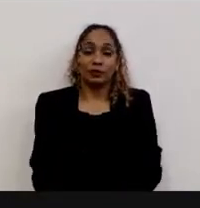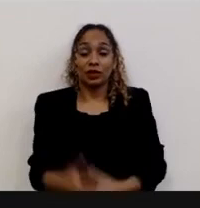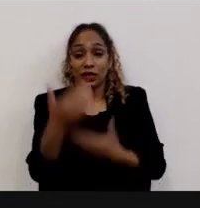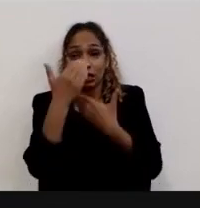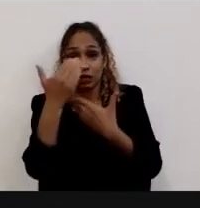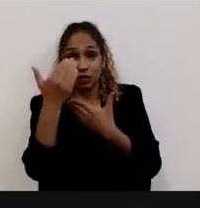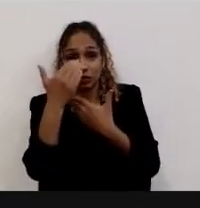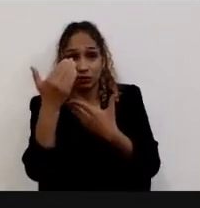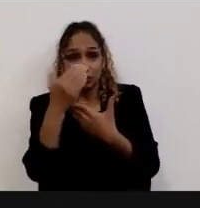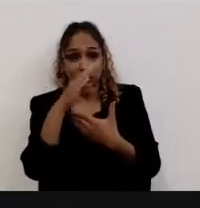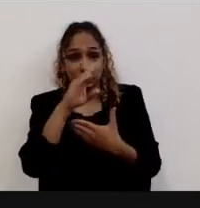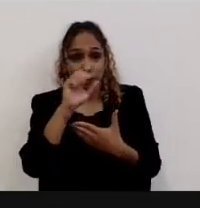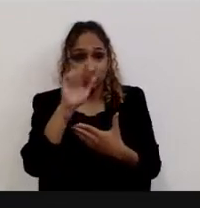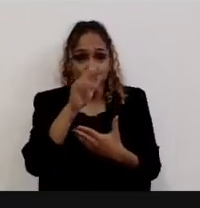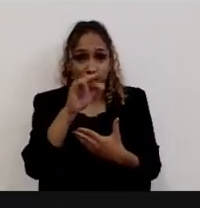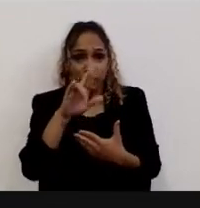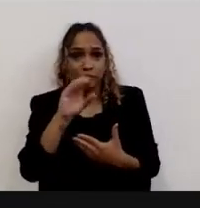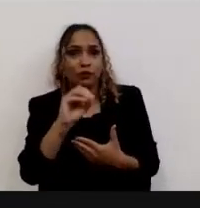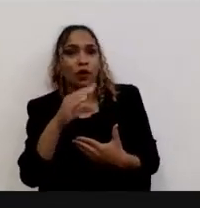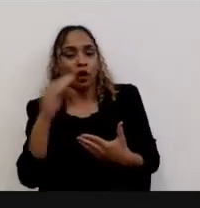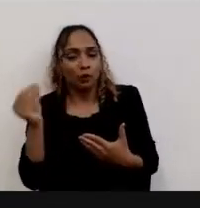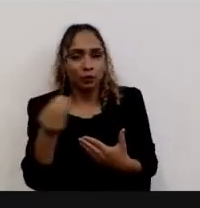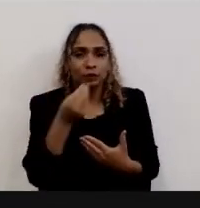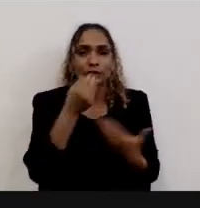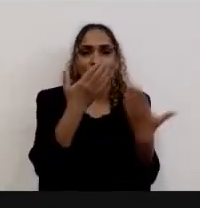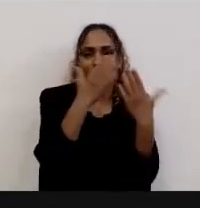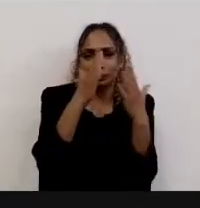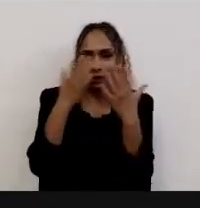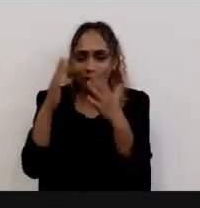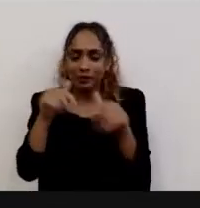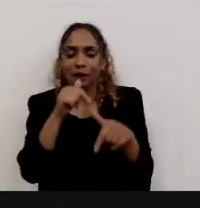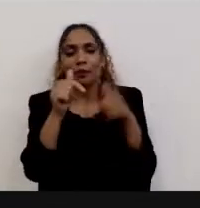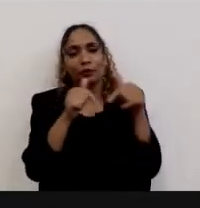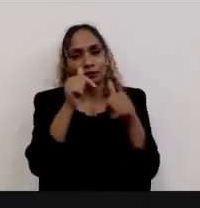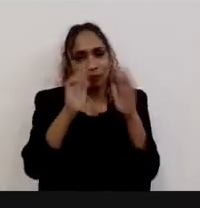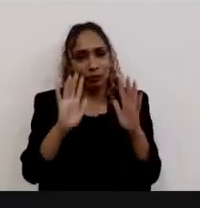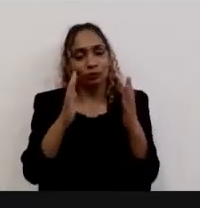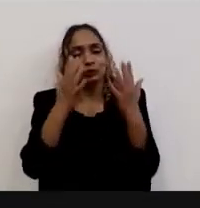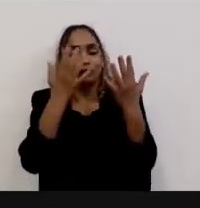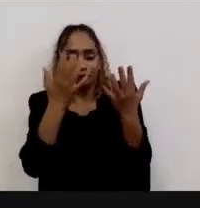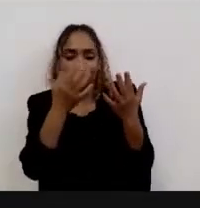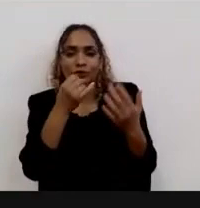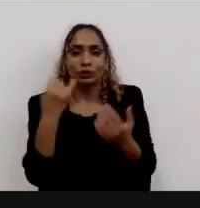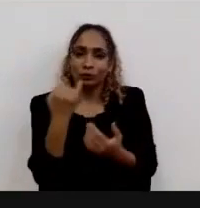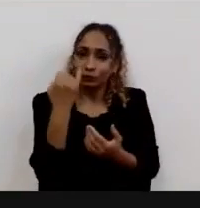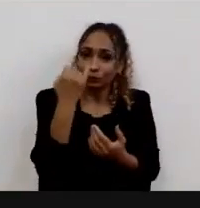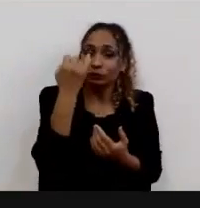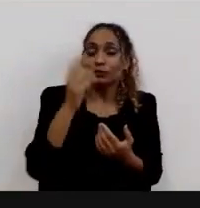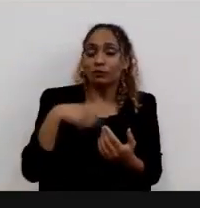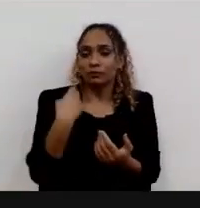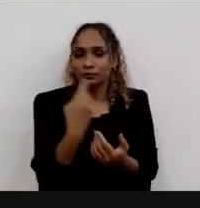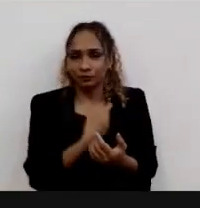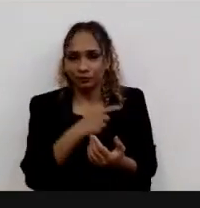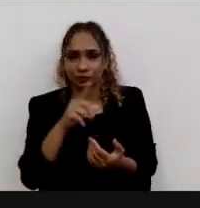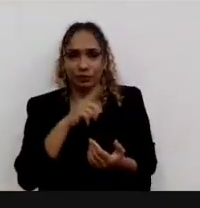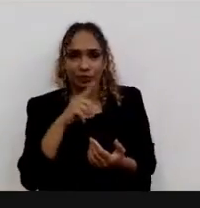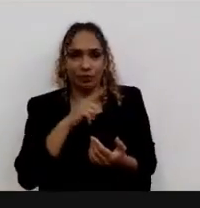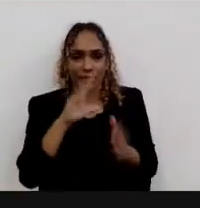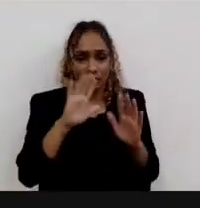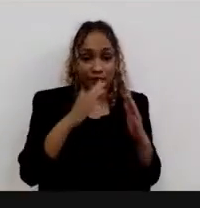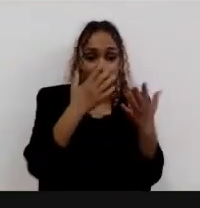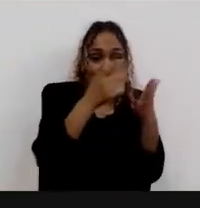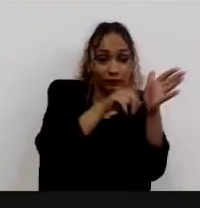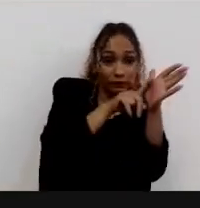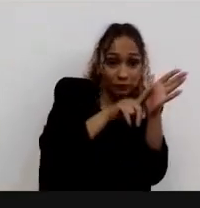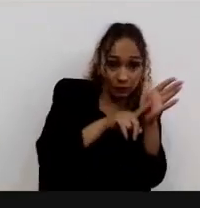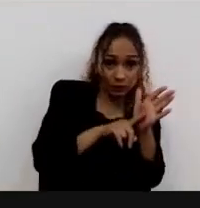Queria agradecer ao CEFOR pela oportunidade e também parabenizar pela realização do evento. Né? É bem importante que a gente tenha esses eventos